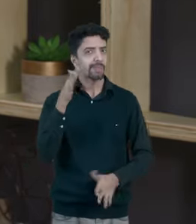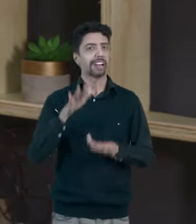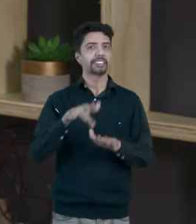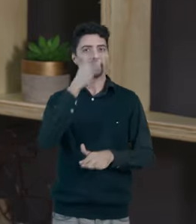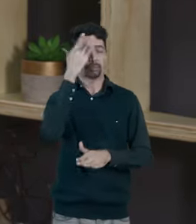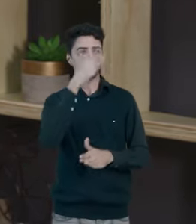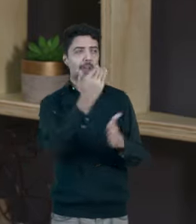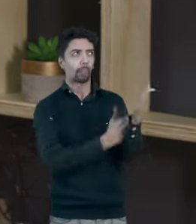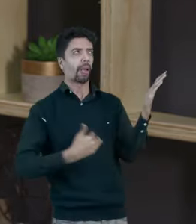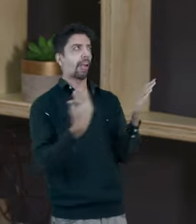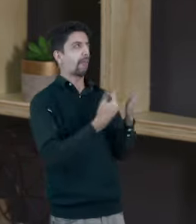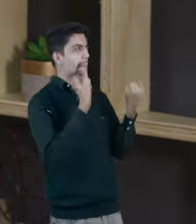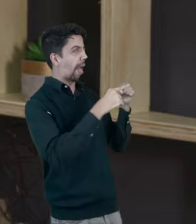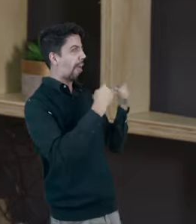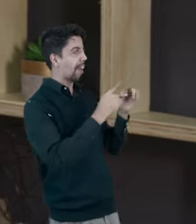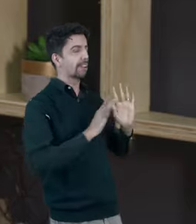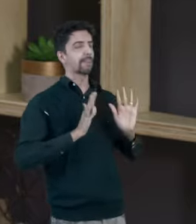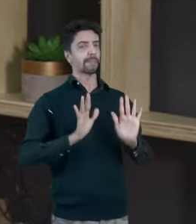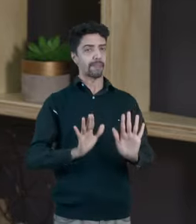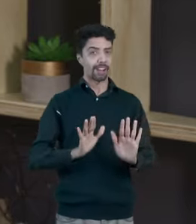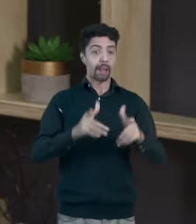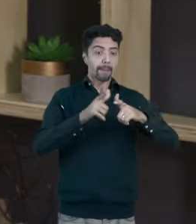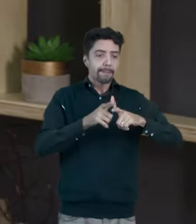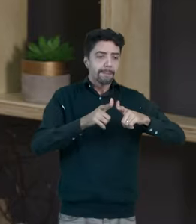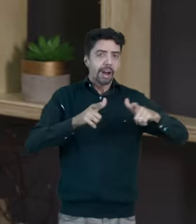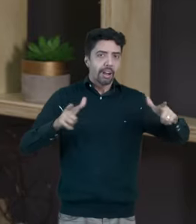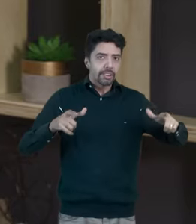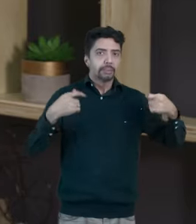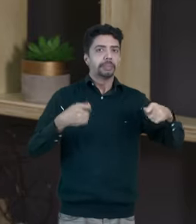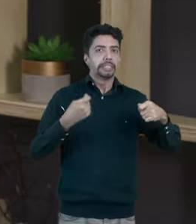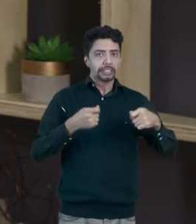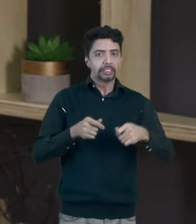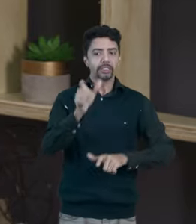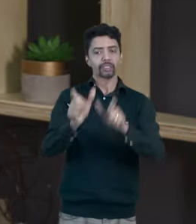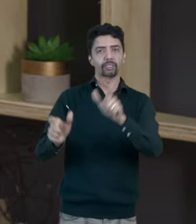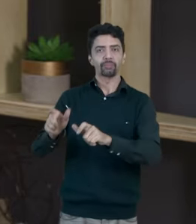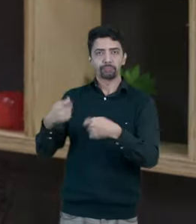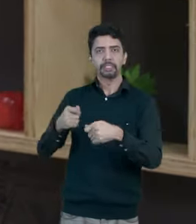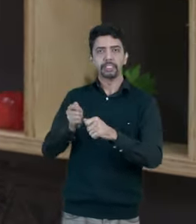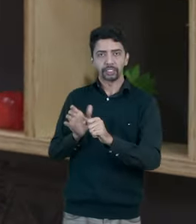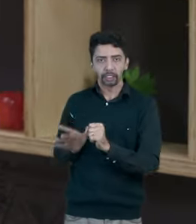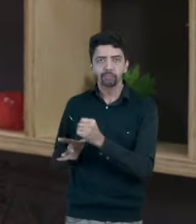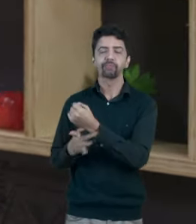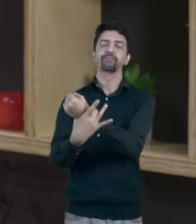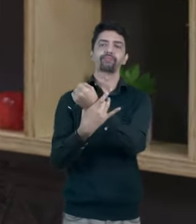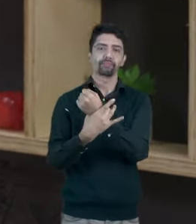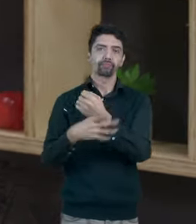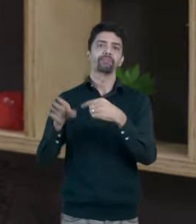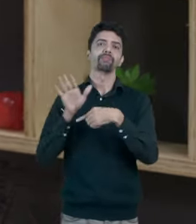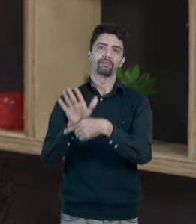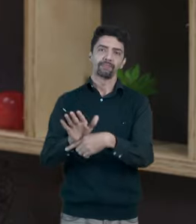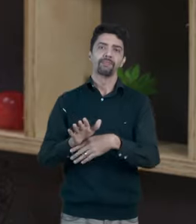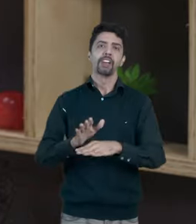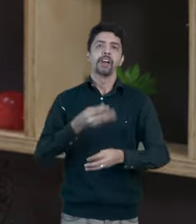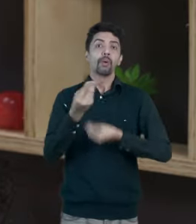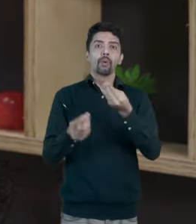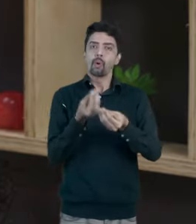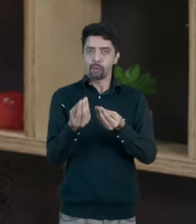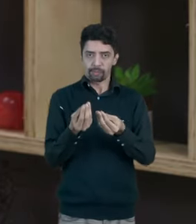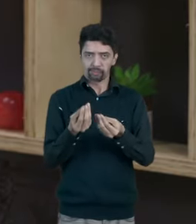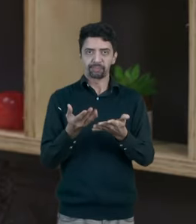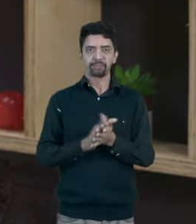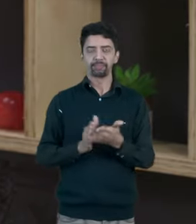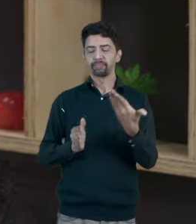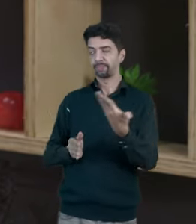que exageram mas na grande maioria é necessário essa proteção sim para você acionar o PROCON